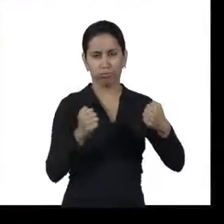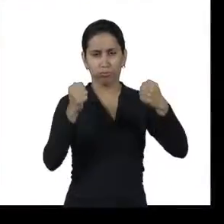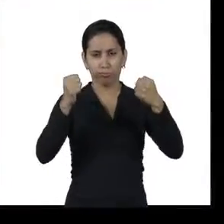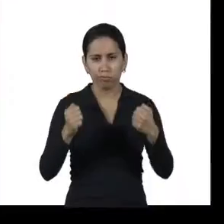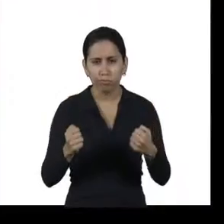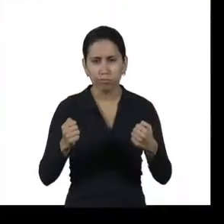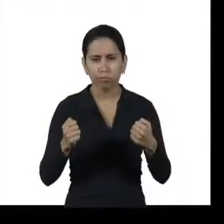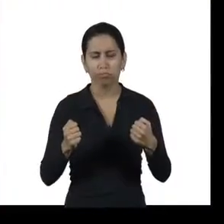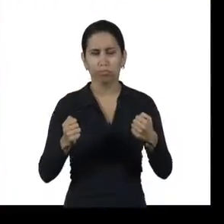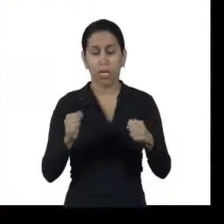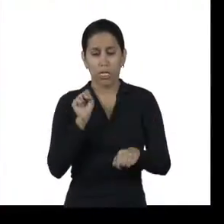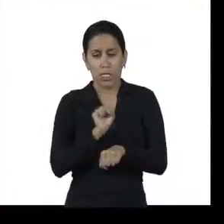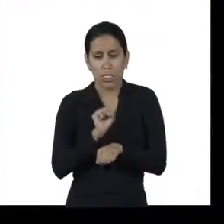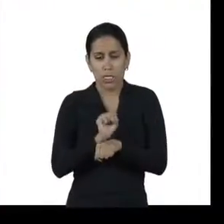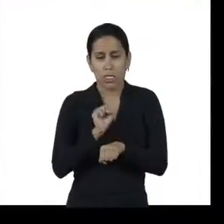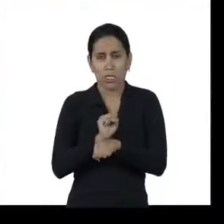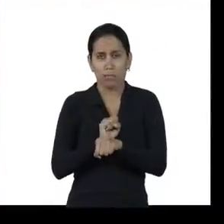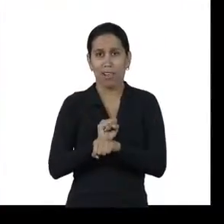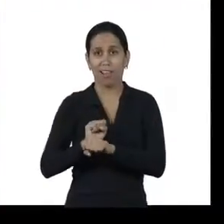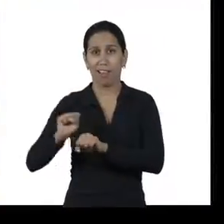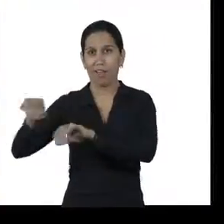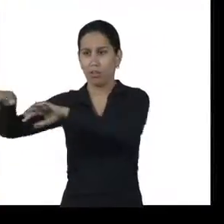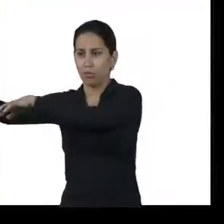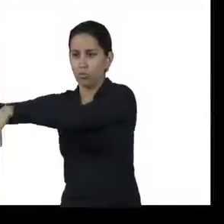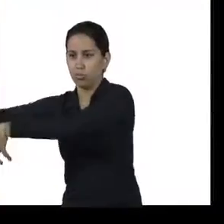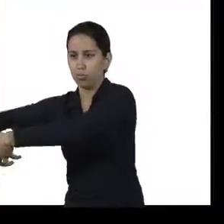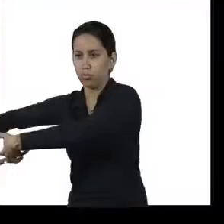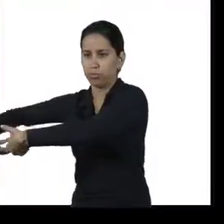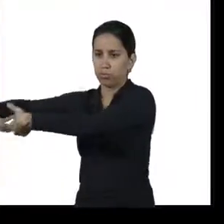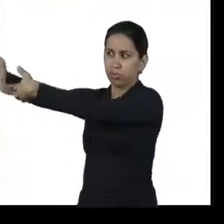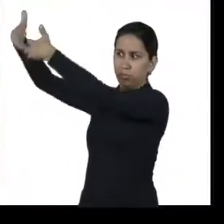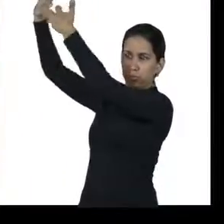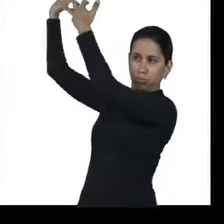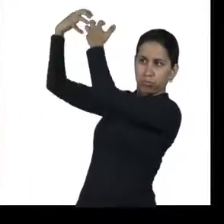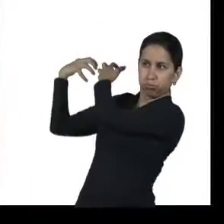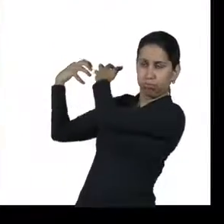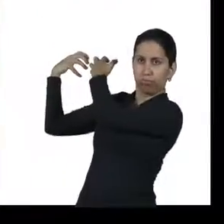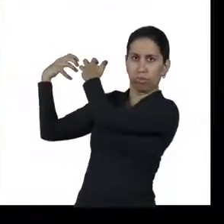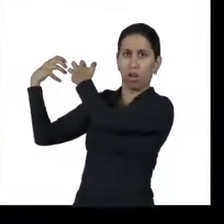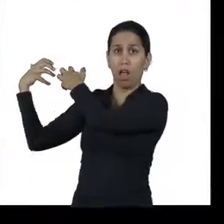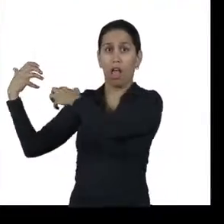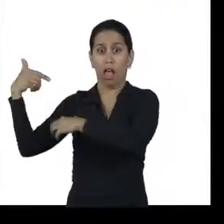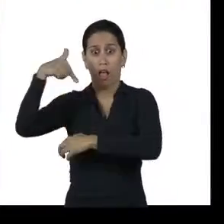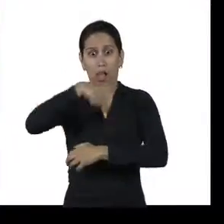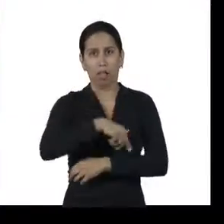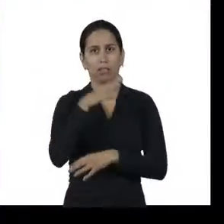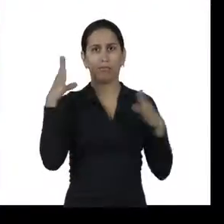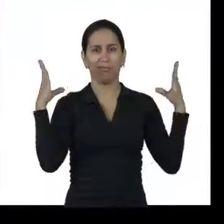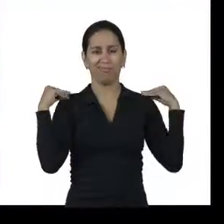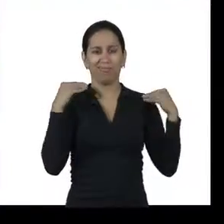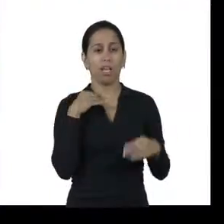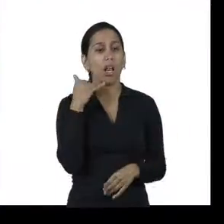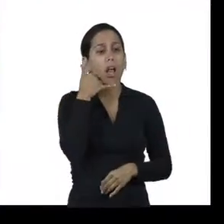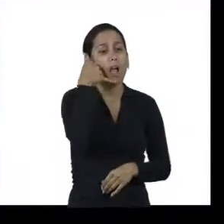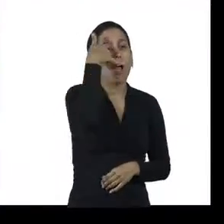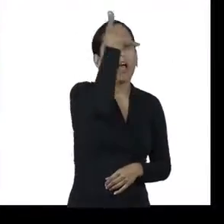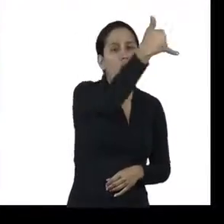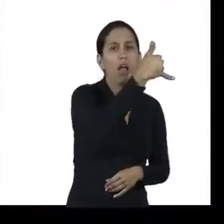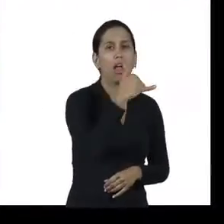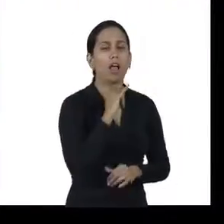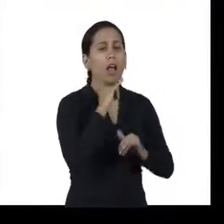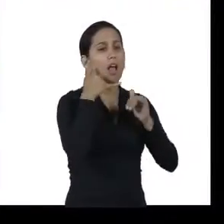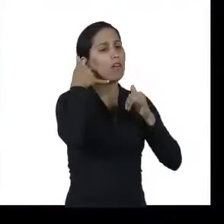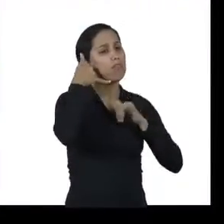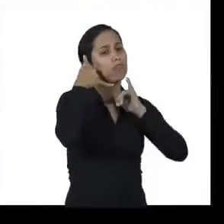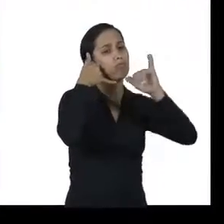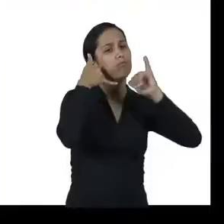fazendo, paralisa sua operação e comunica os operadores dos outros equipamentos que estão no pátio ou que estão